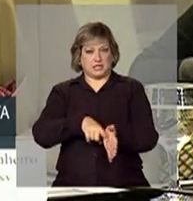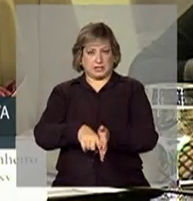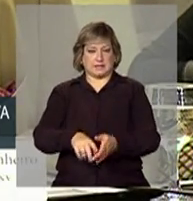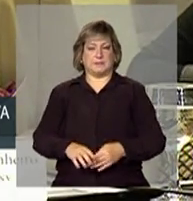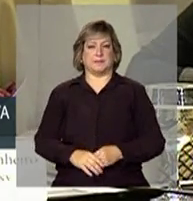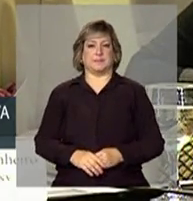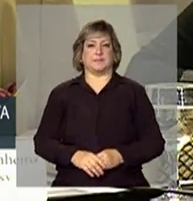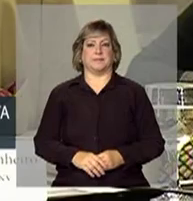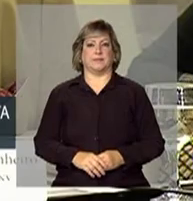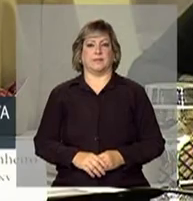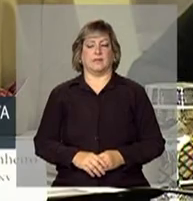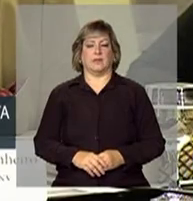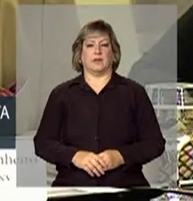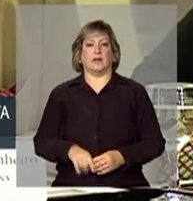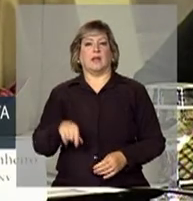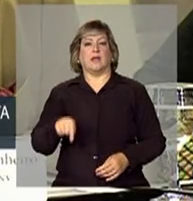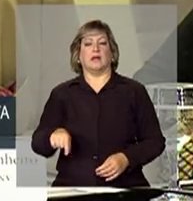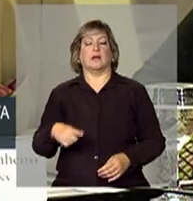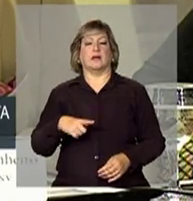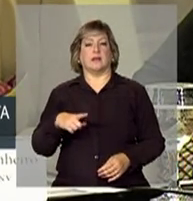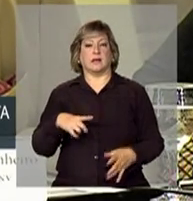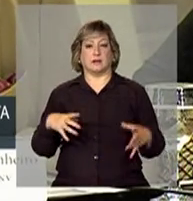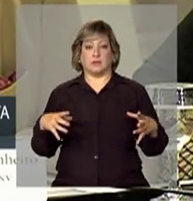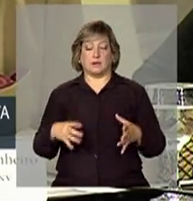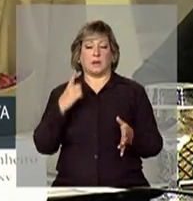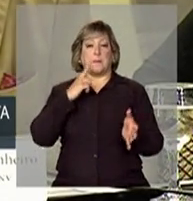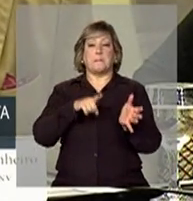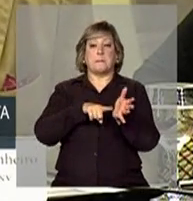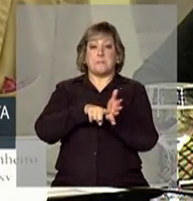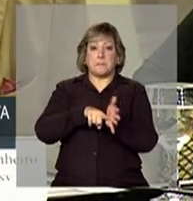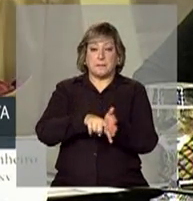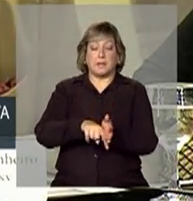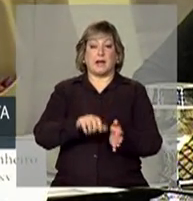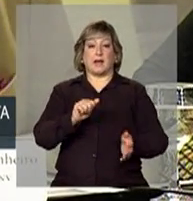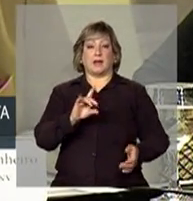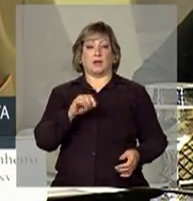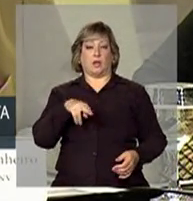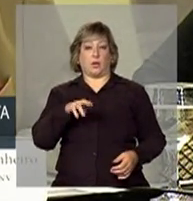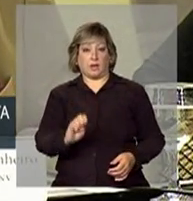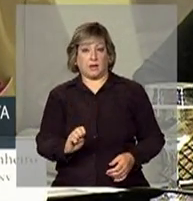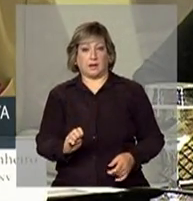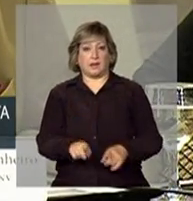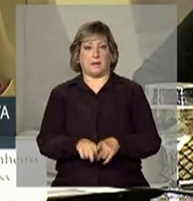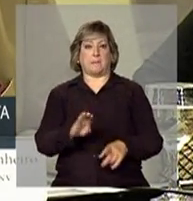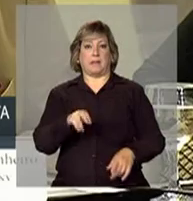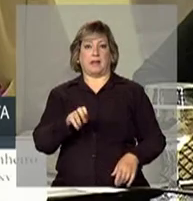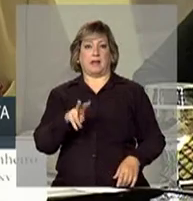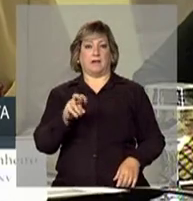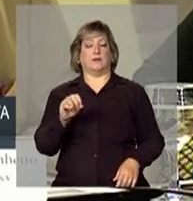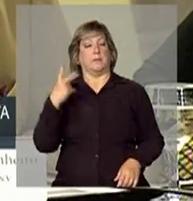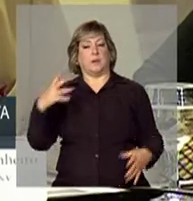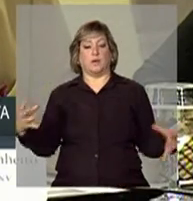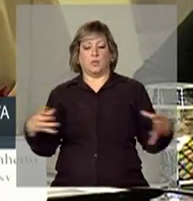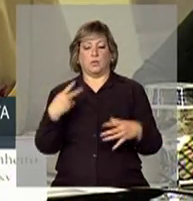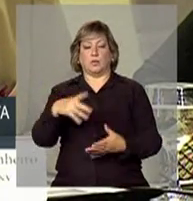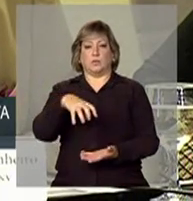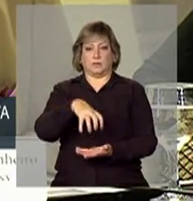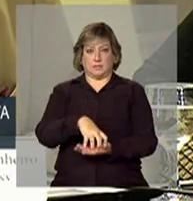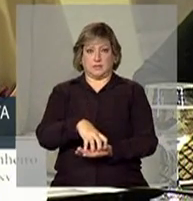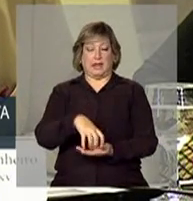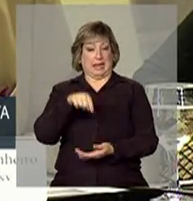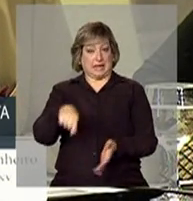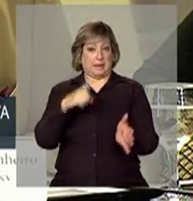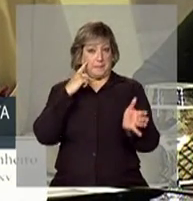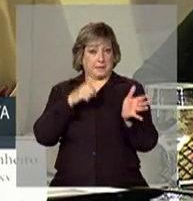A CNV ainda conta com a colaboração de pesquisadores ad hoc, benévolos, para compor as suas equipes. A pesquisa tem